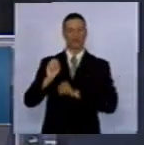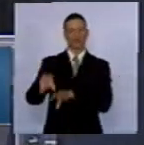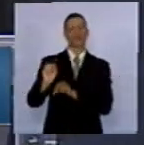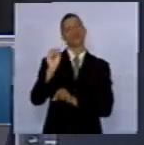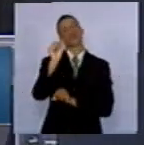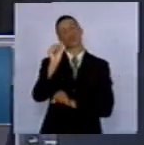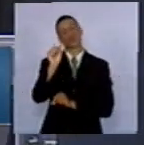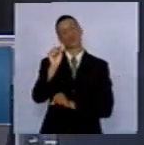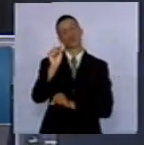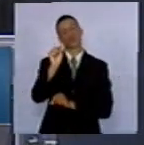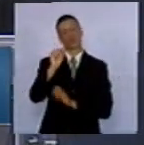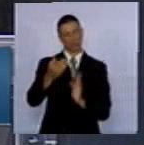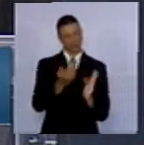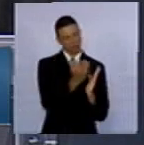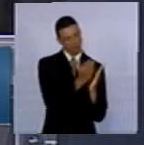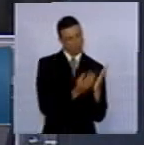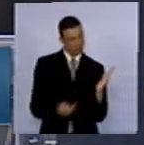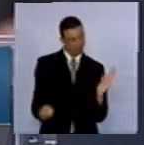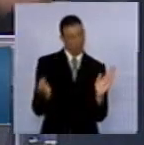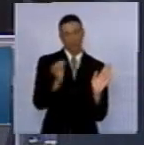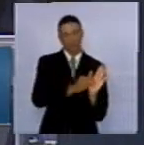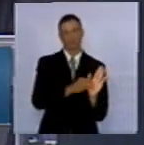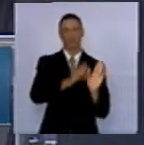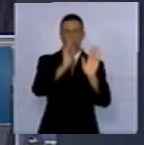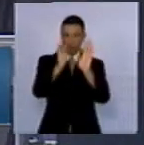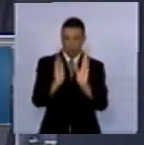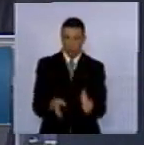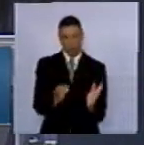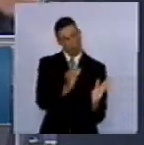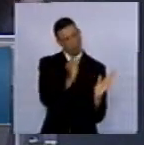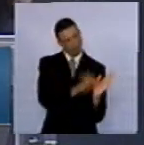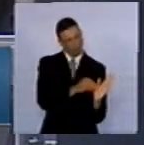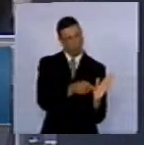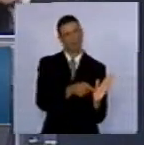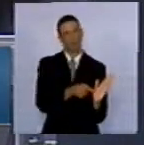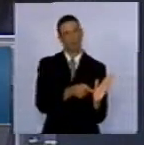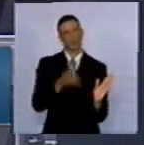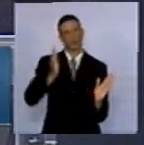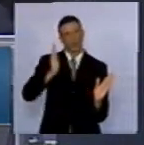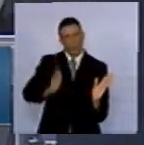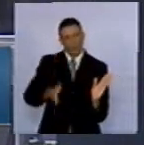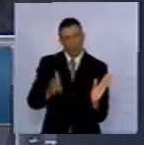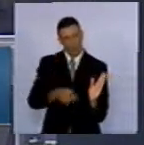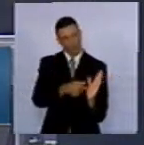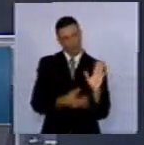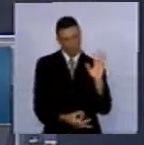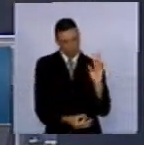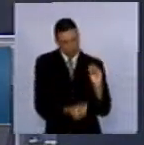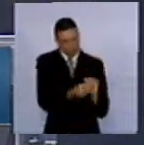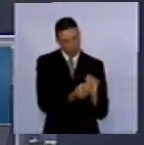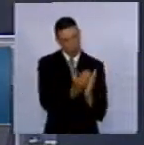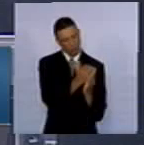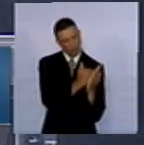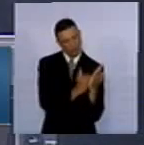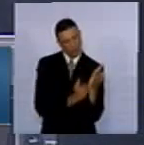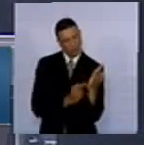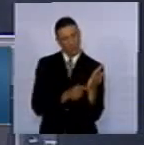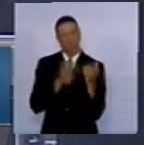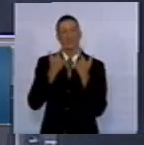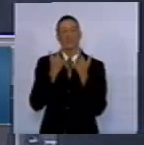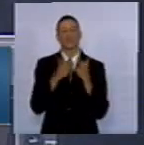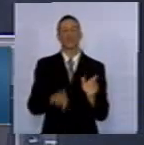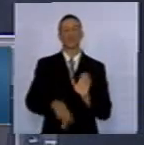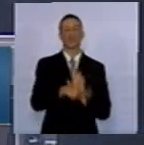estão expressos estão contidos estão sintetizados em linguagem